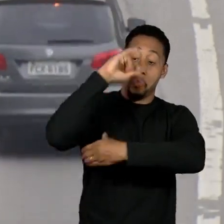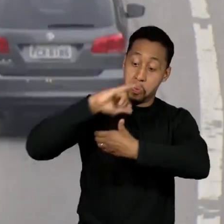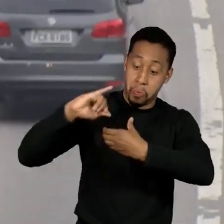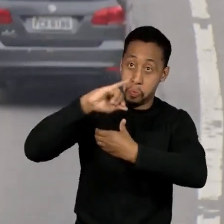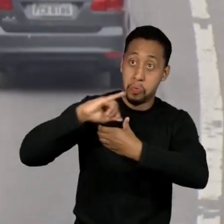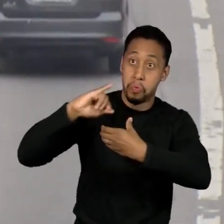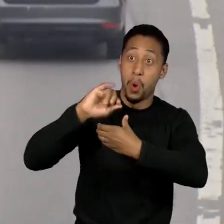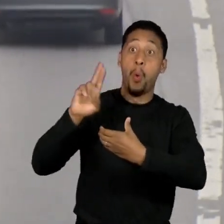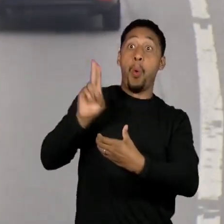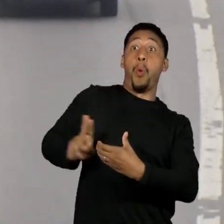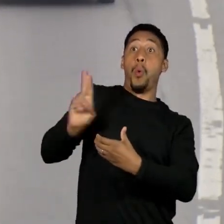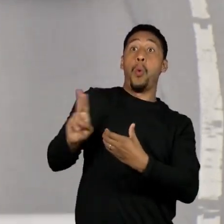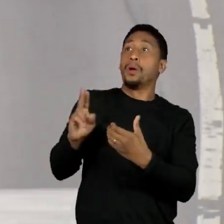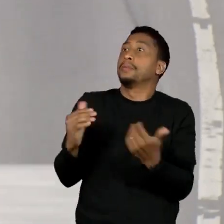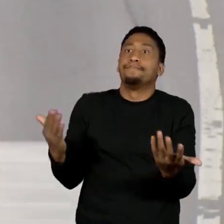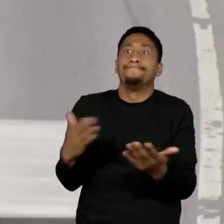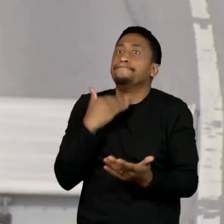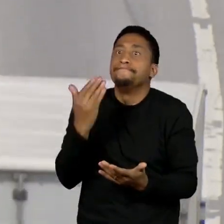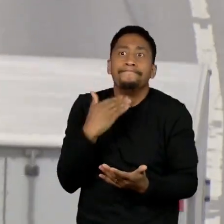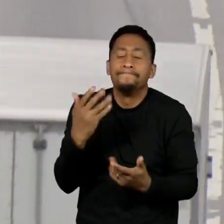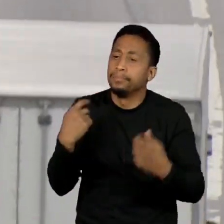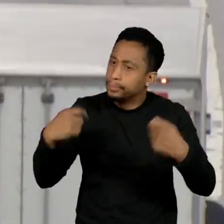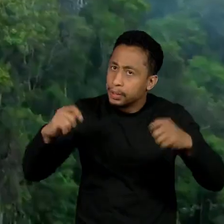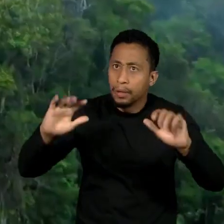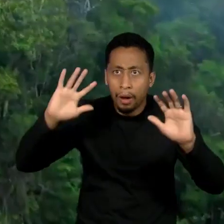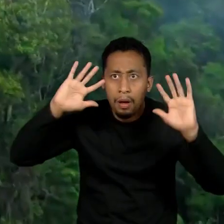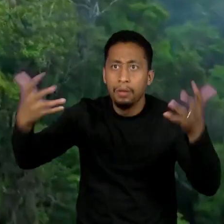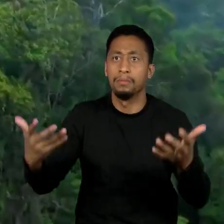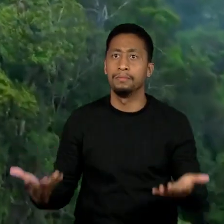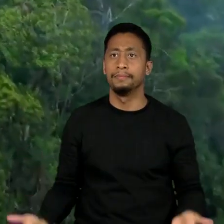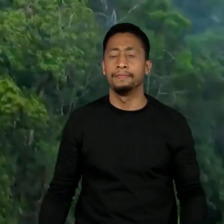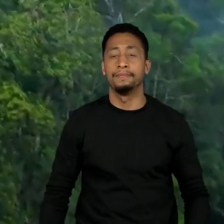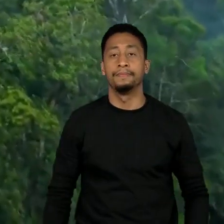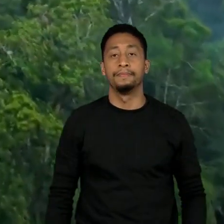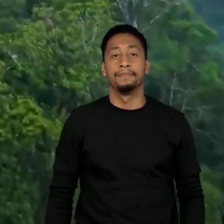de que precisa acabar com a exploração dos combustíveis fósseis.